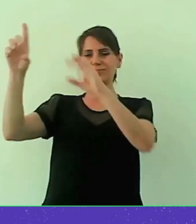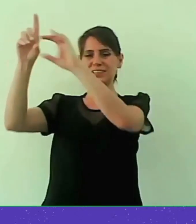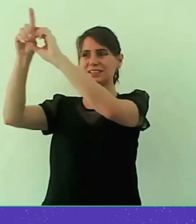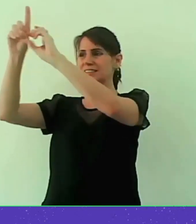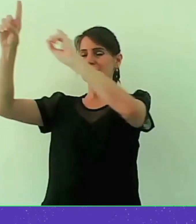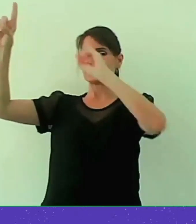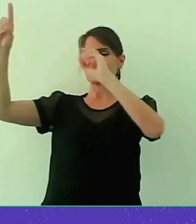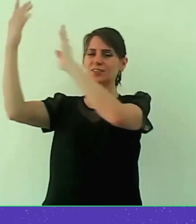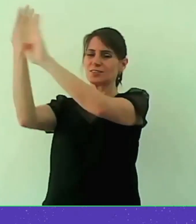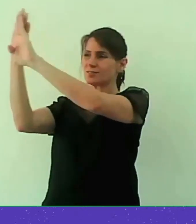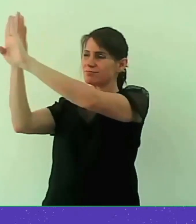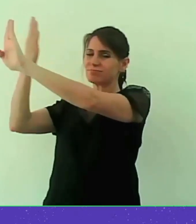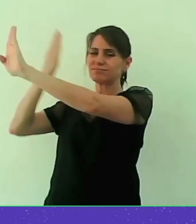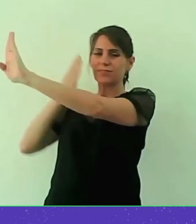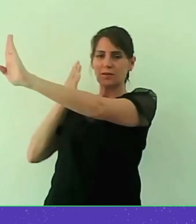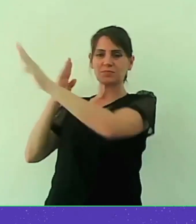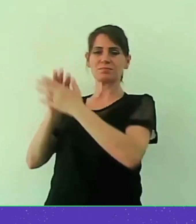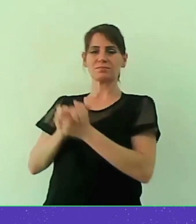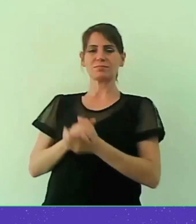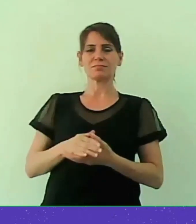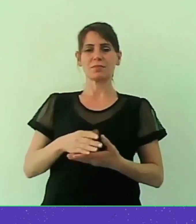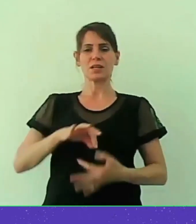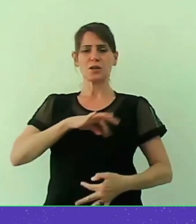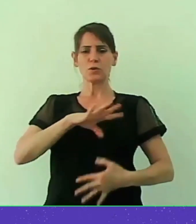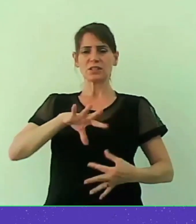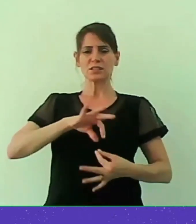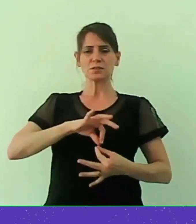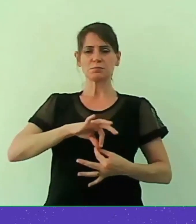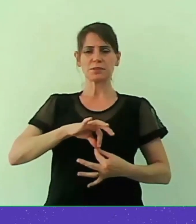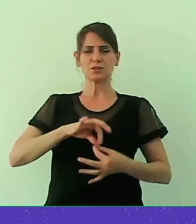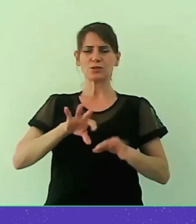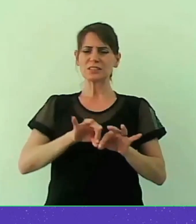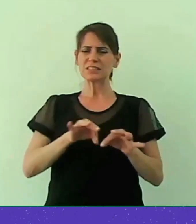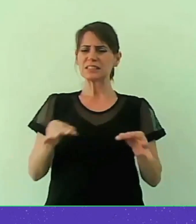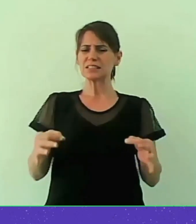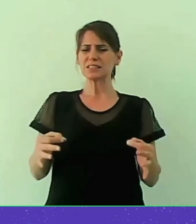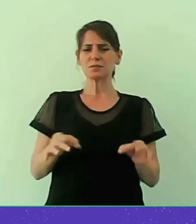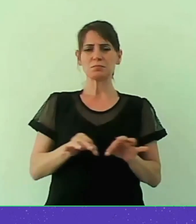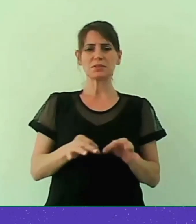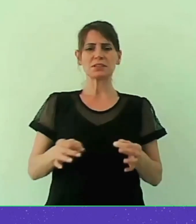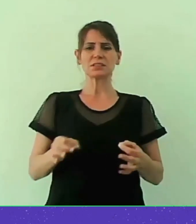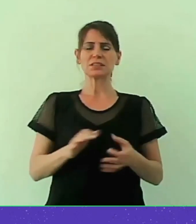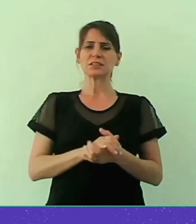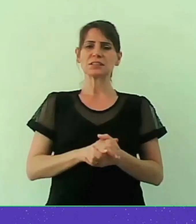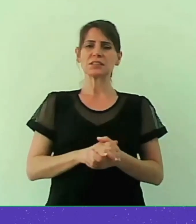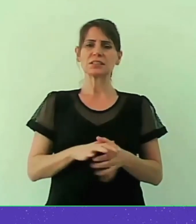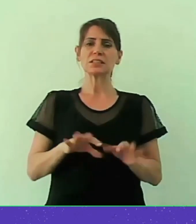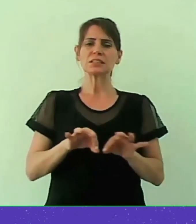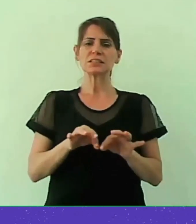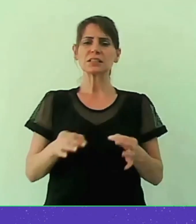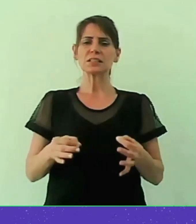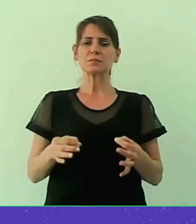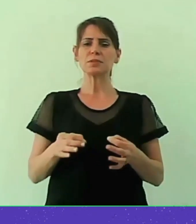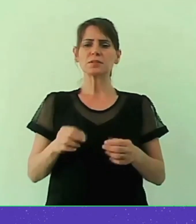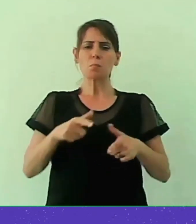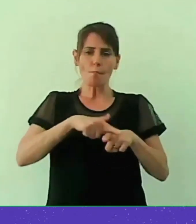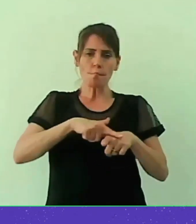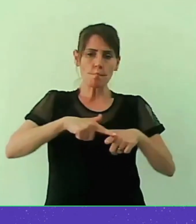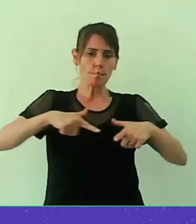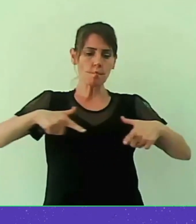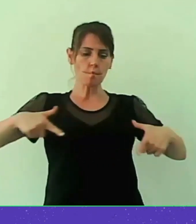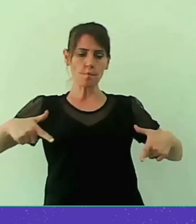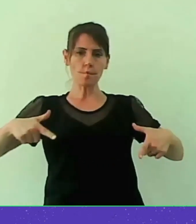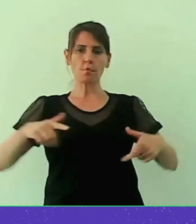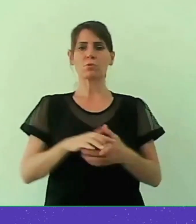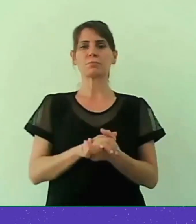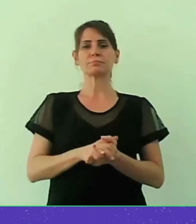Ele perdeu o espírito contrito, ele perdeu o espírito esvaziado, pobre em espírito. Ele